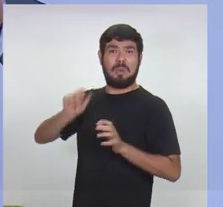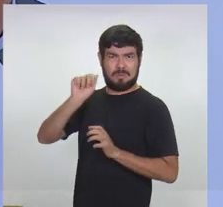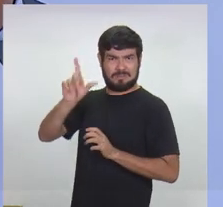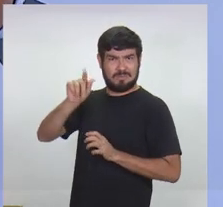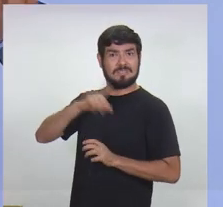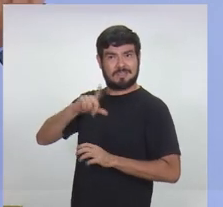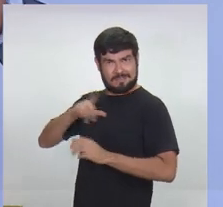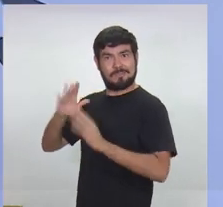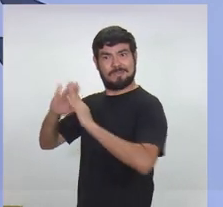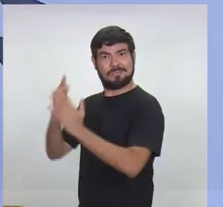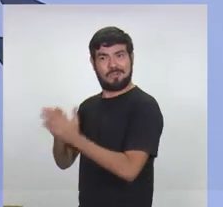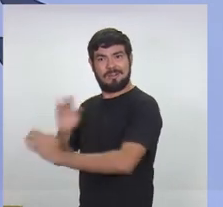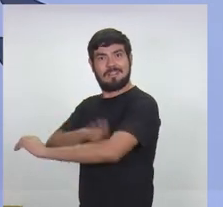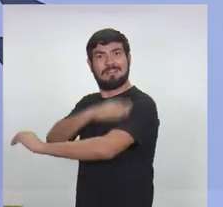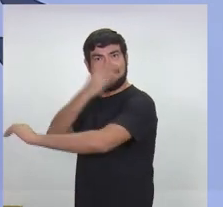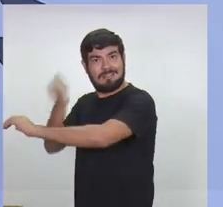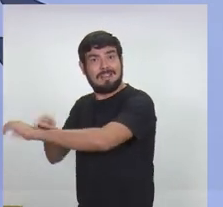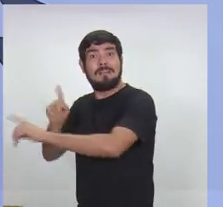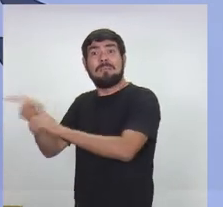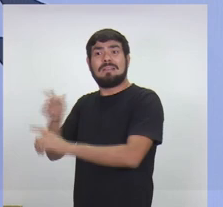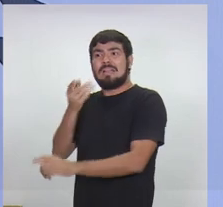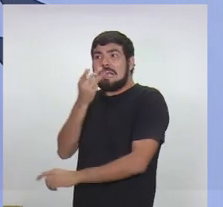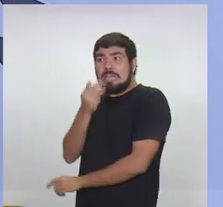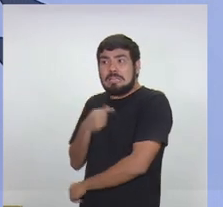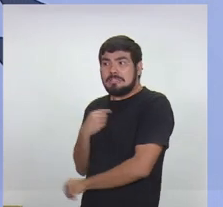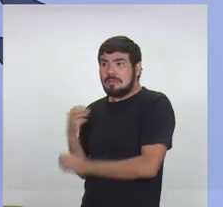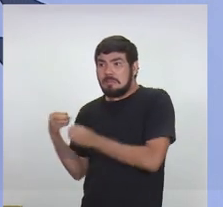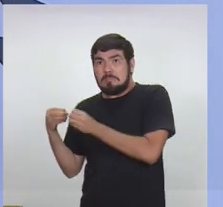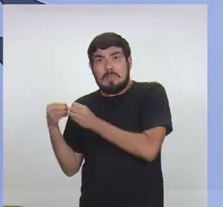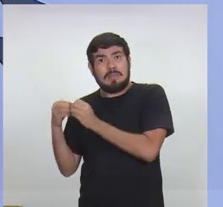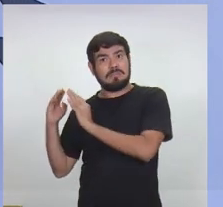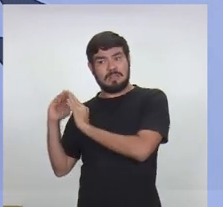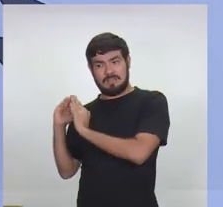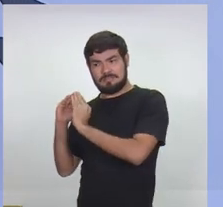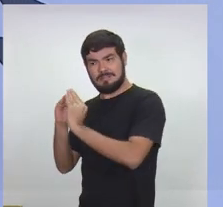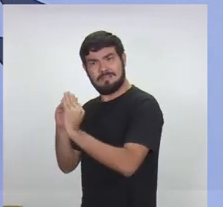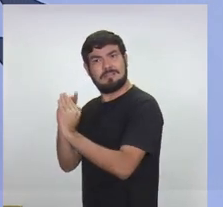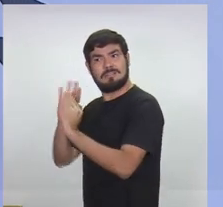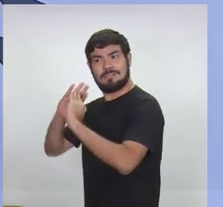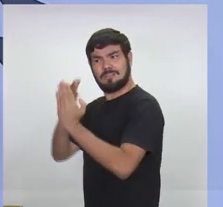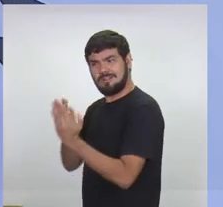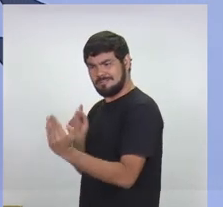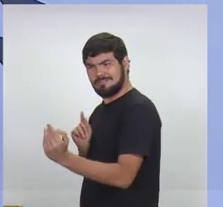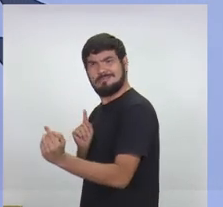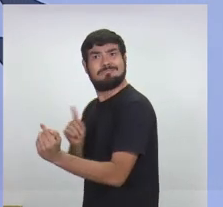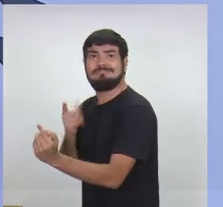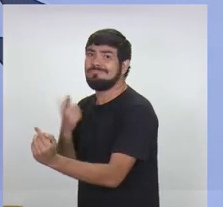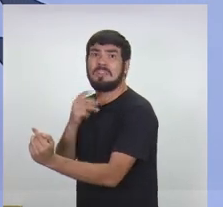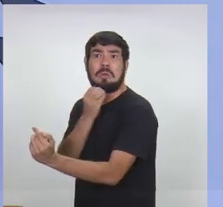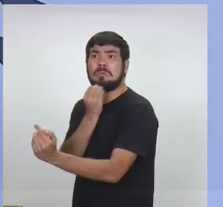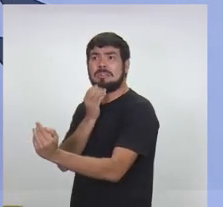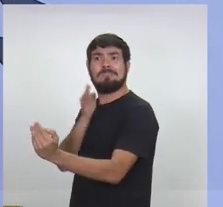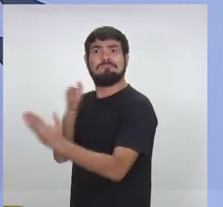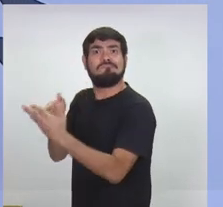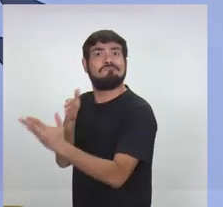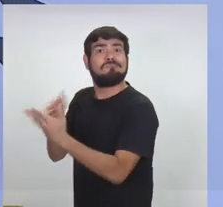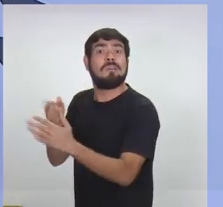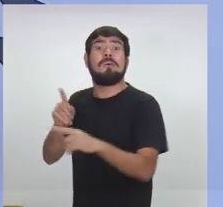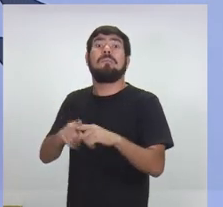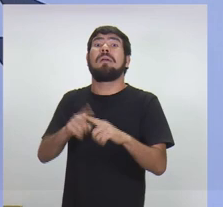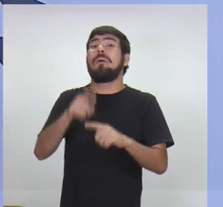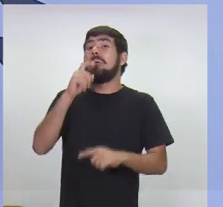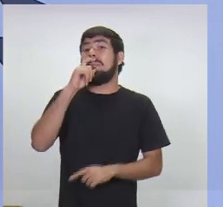a criança que mora ao lado dessa escola não têm a oportunidade de estar nessa unidade de ensino porque os pais não têm condições